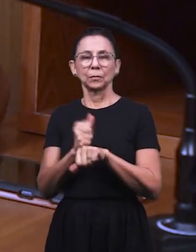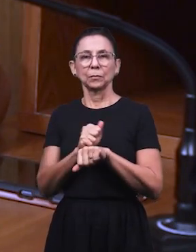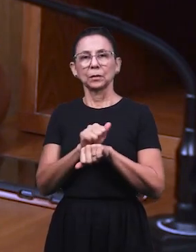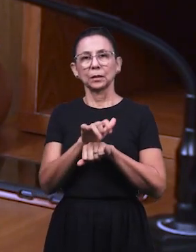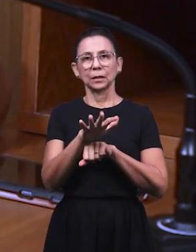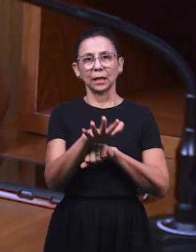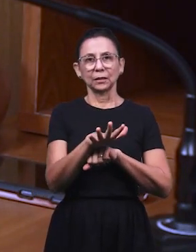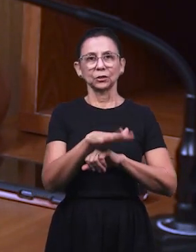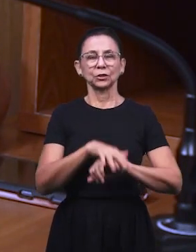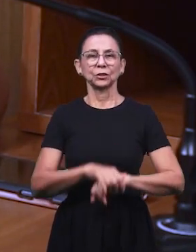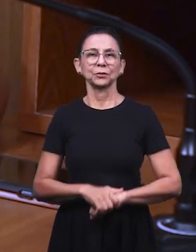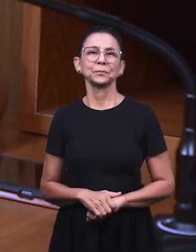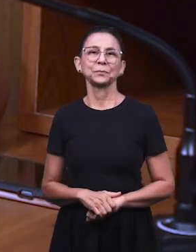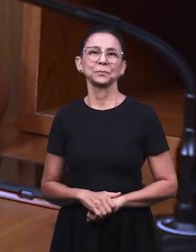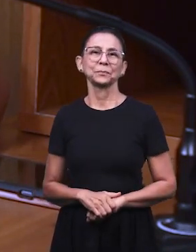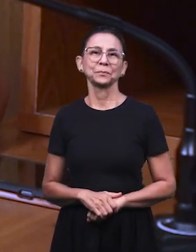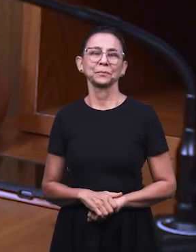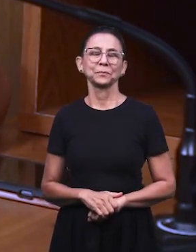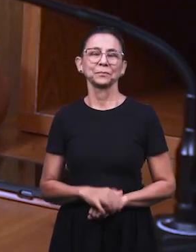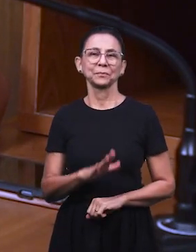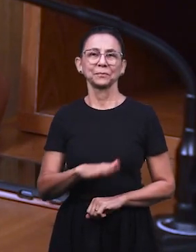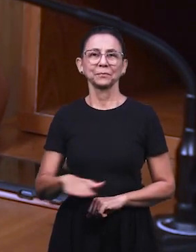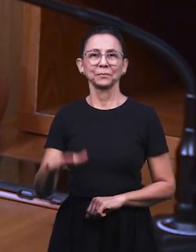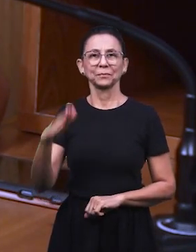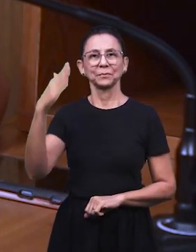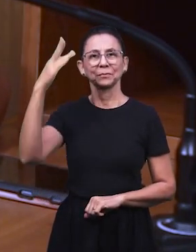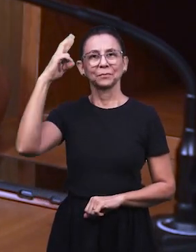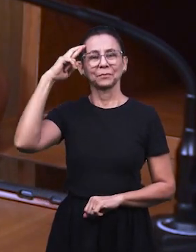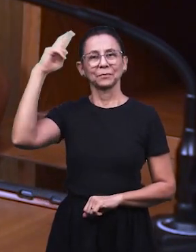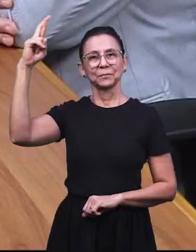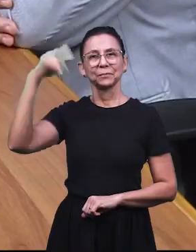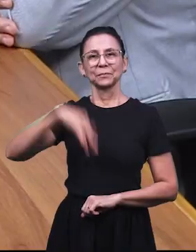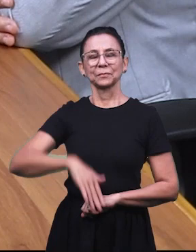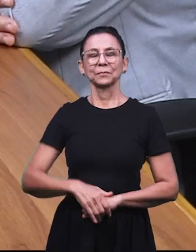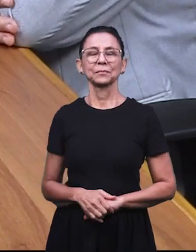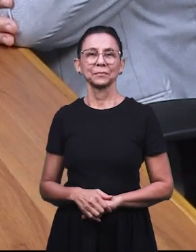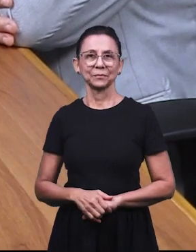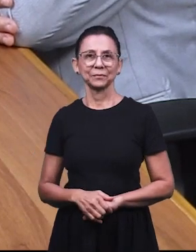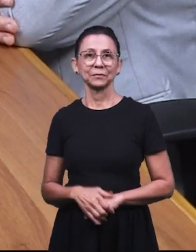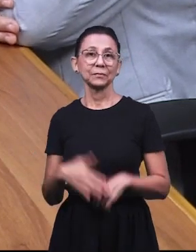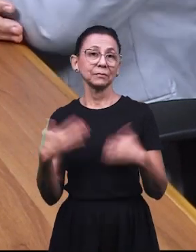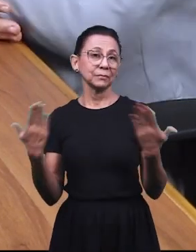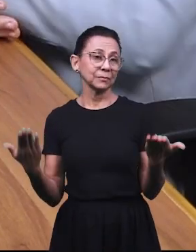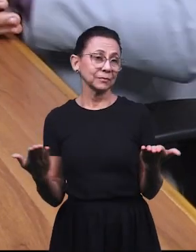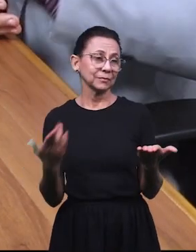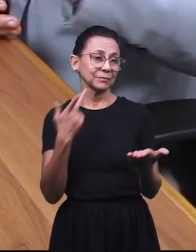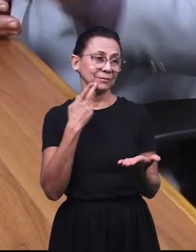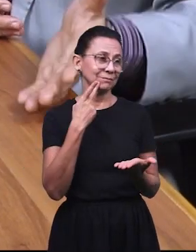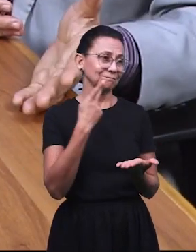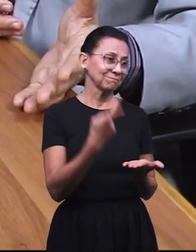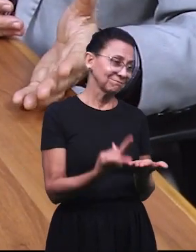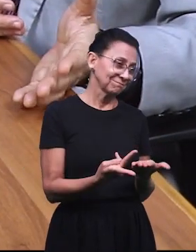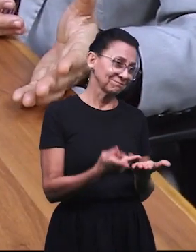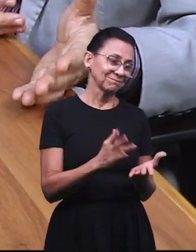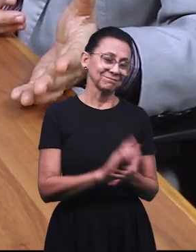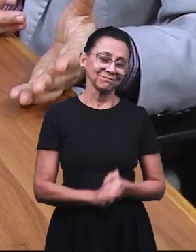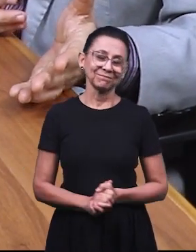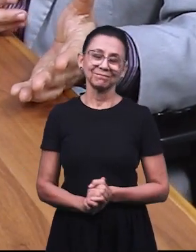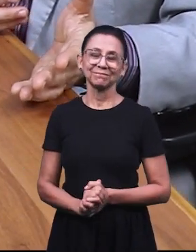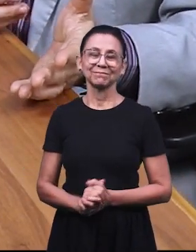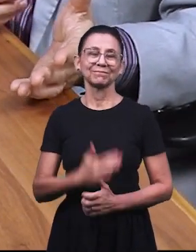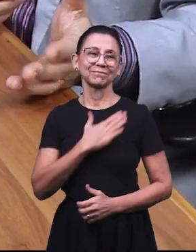do aplicativo da Rádio Manaim, as histórias das nossas crianças, crescendo com o Senhor. Glória a Jesus. Bom, como eu ia